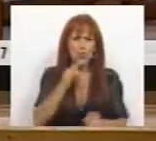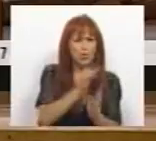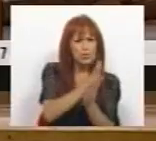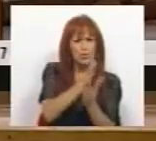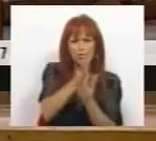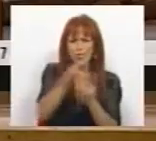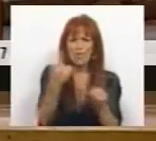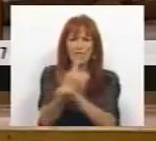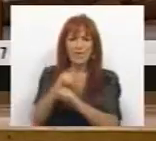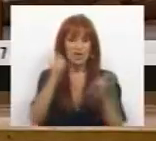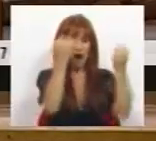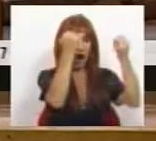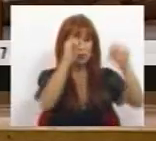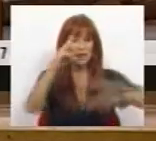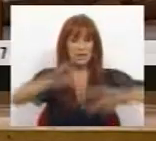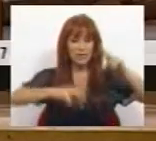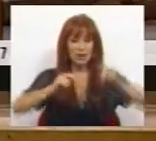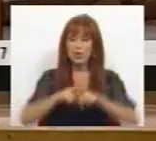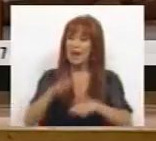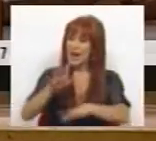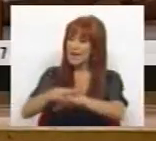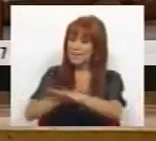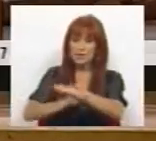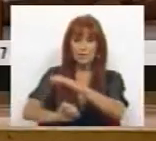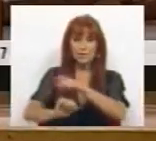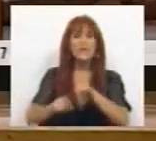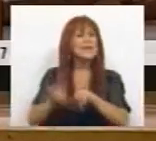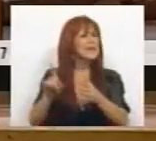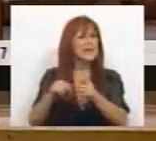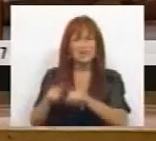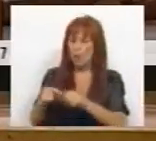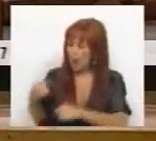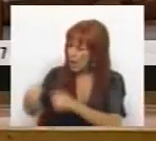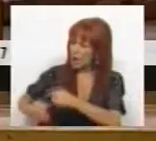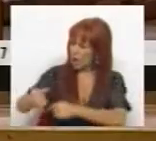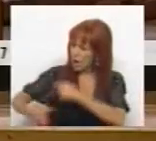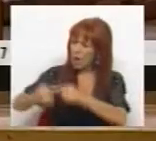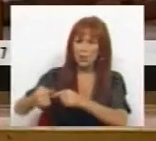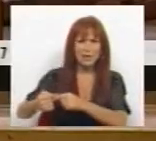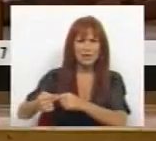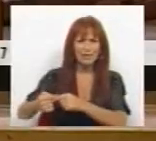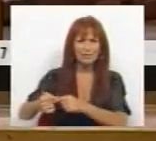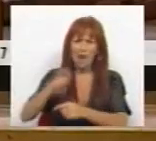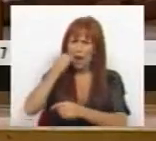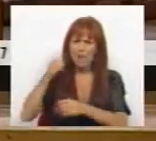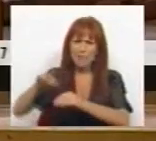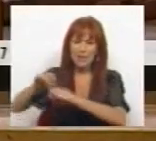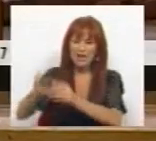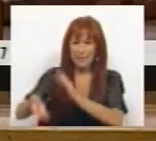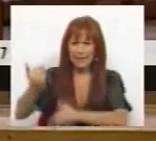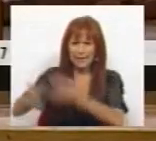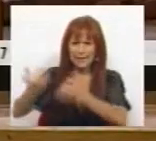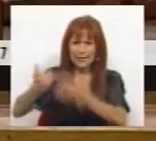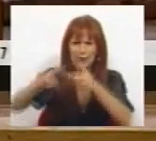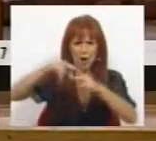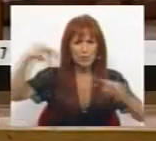múltiplas situações a autonomia financeira e administrativa que foi sendo sucessivamente e de forma agravada retirada